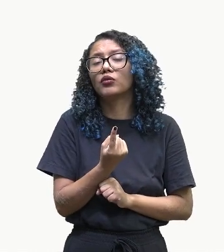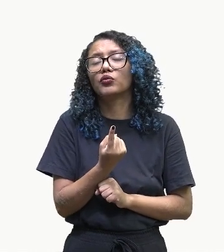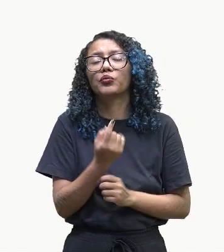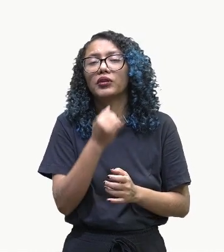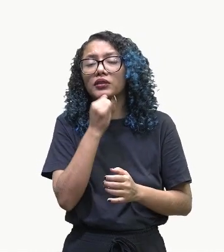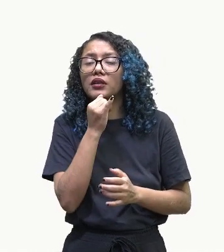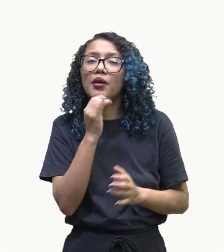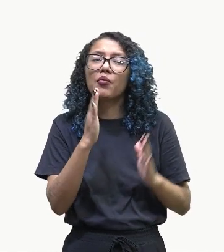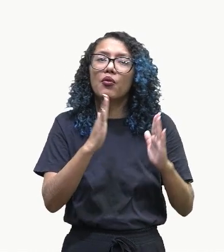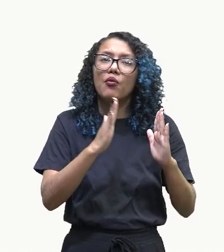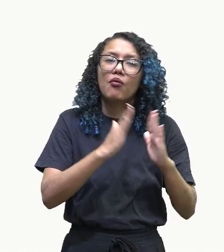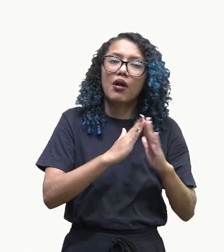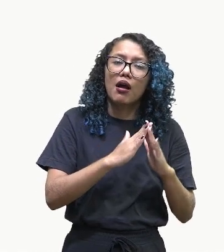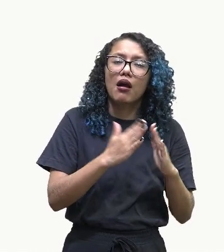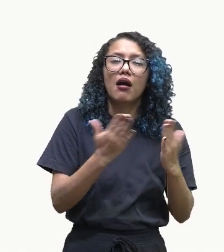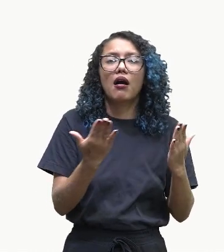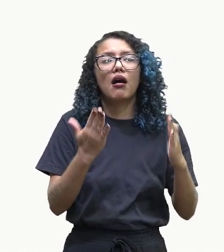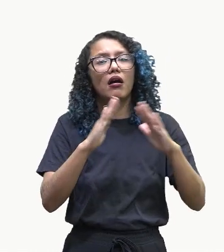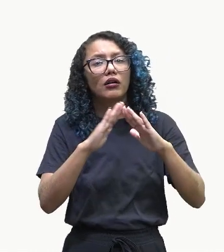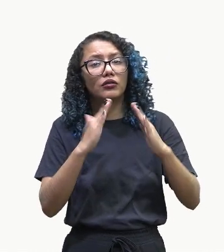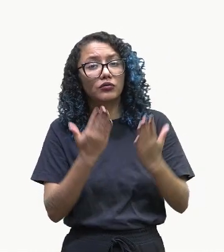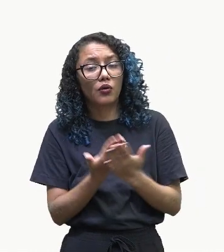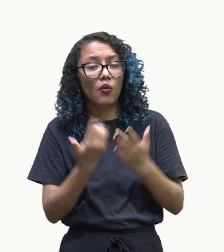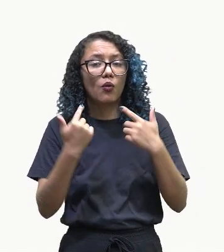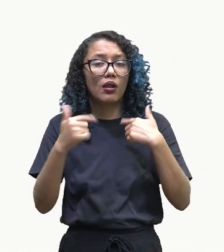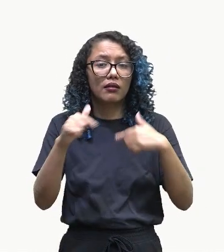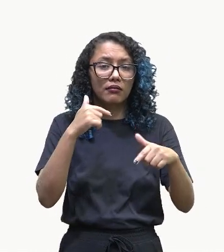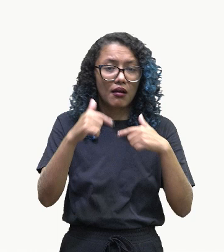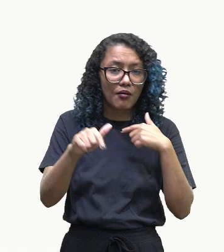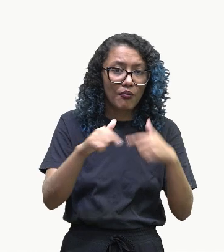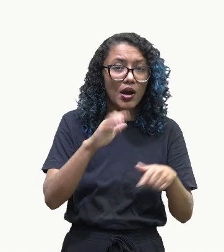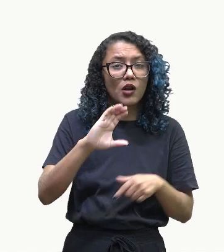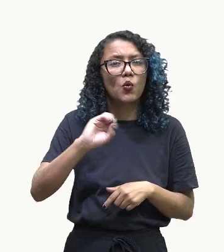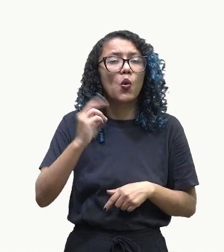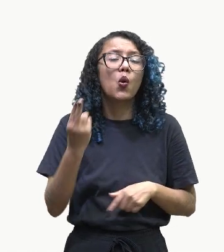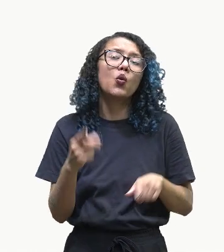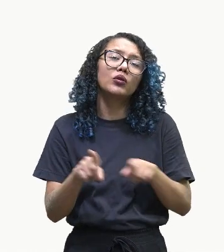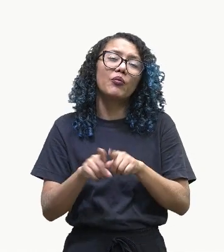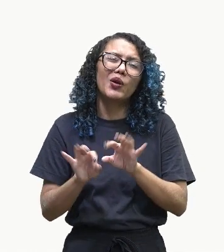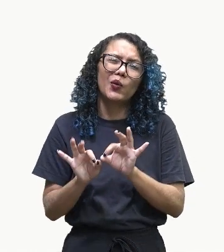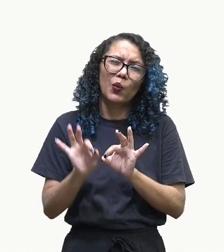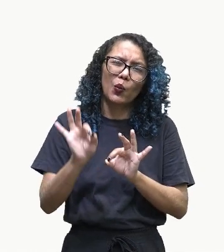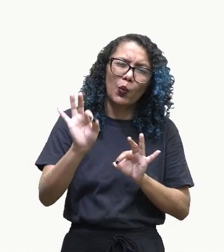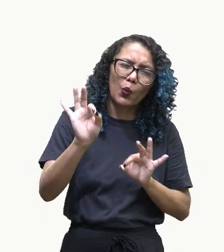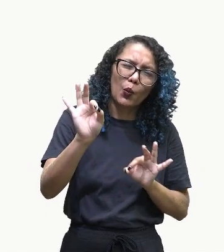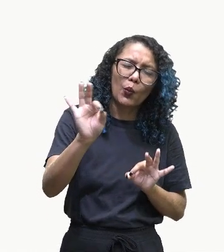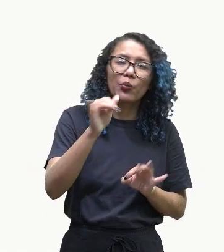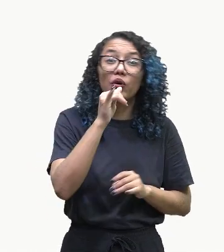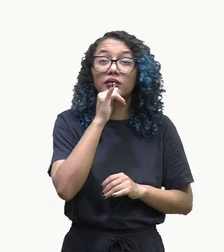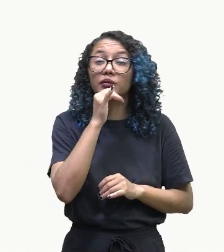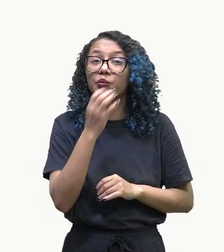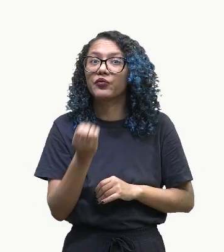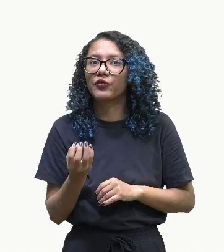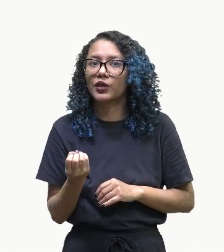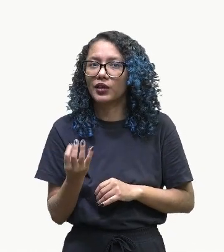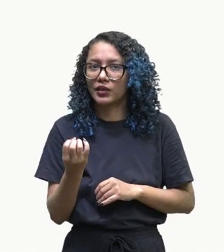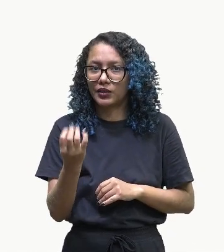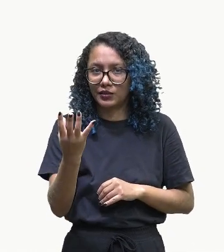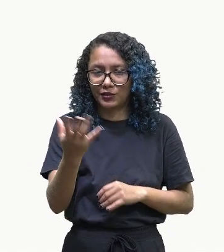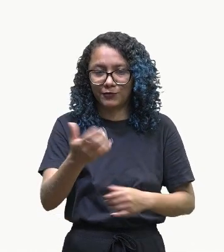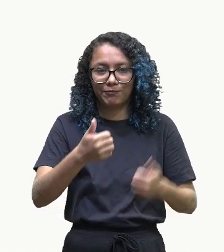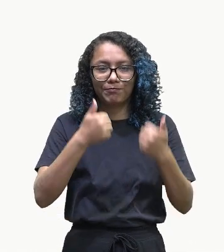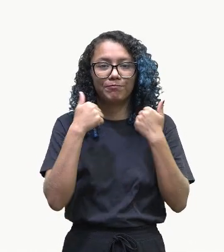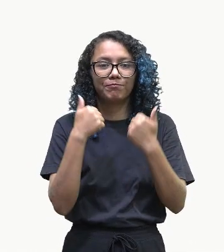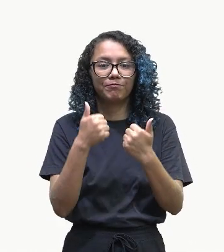colégio, de casa ao trabalho, ou, né, seja mais distante, como viagens, tudo bem? E aí,